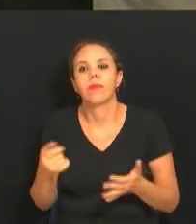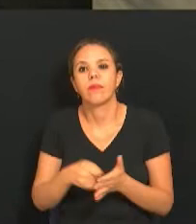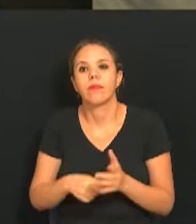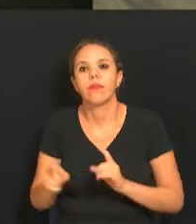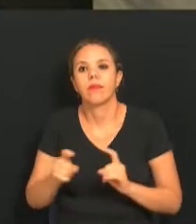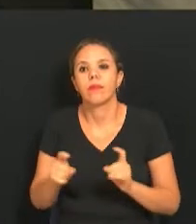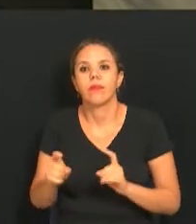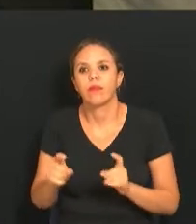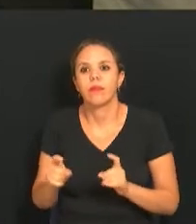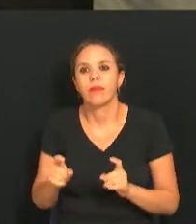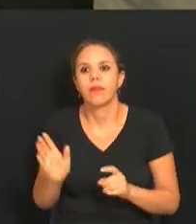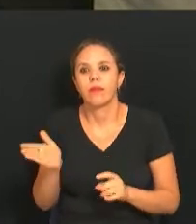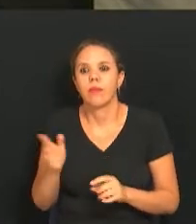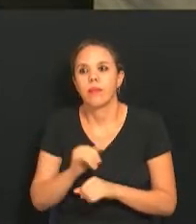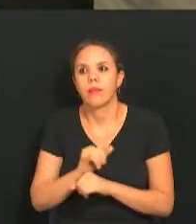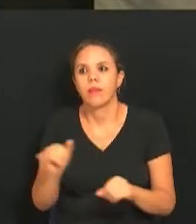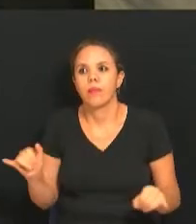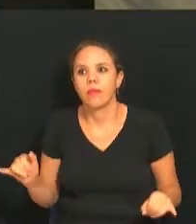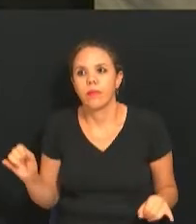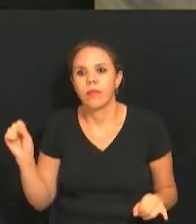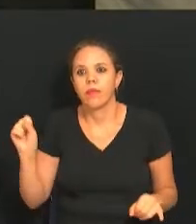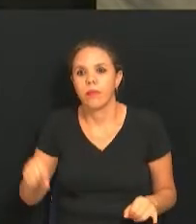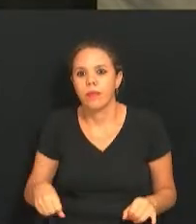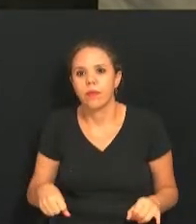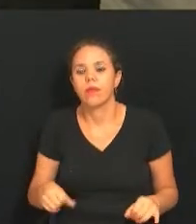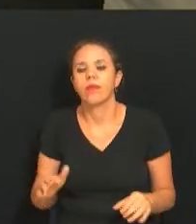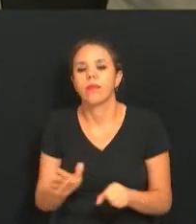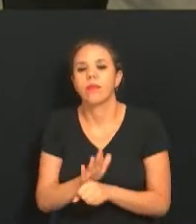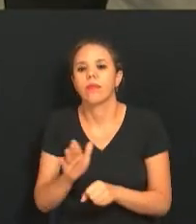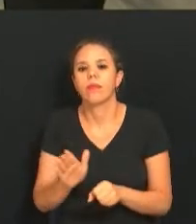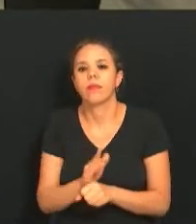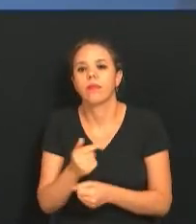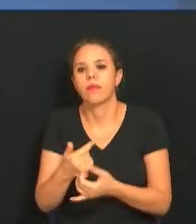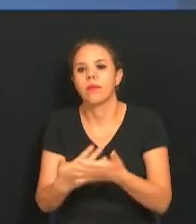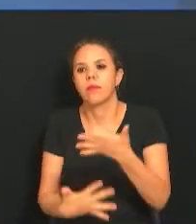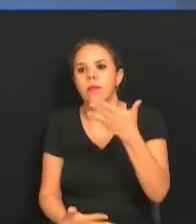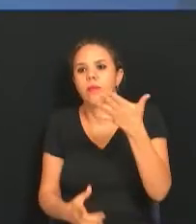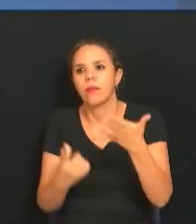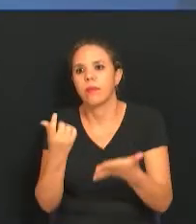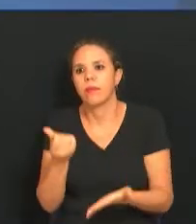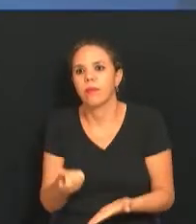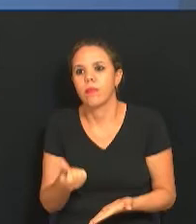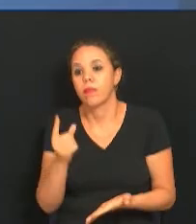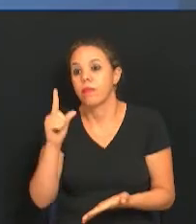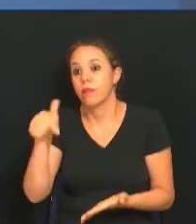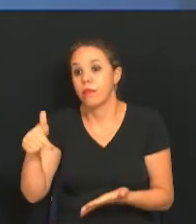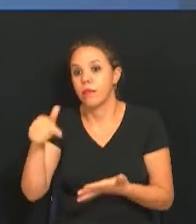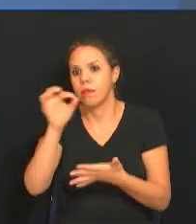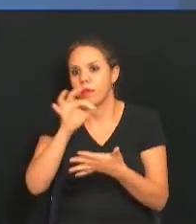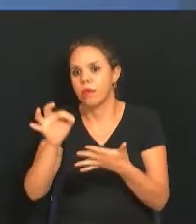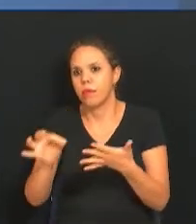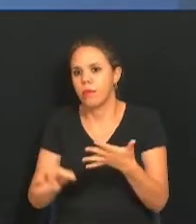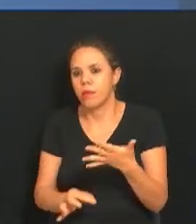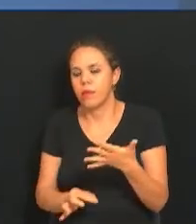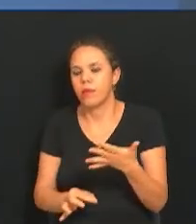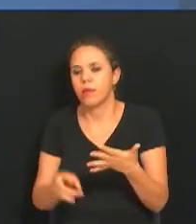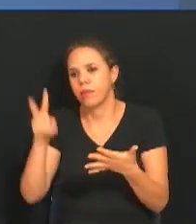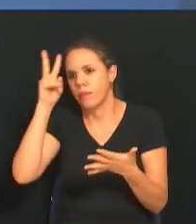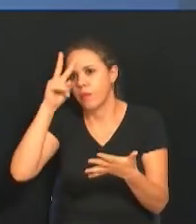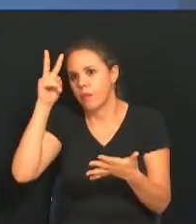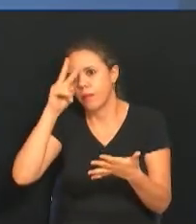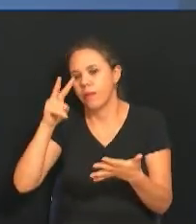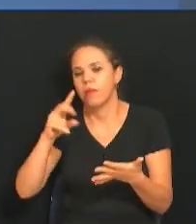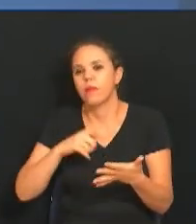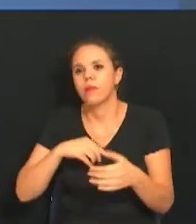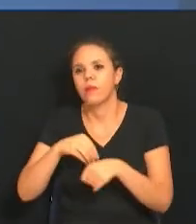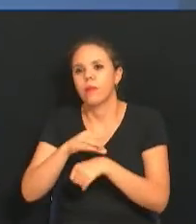reunião já foi divulgada? Bem recheada, viu, Viviane? Tem 17 itens e a gente lembra que a gente